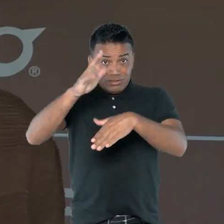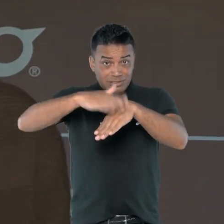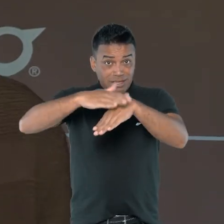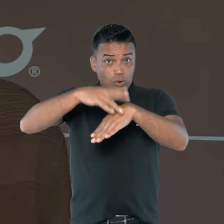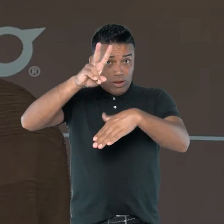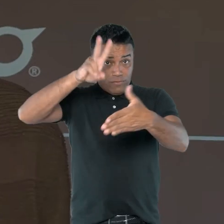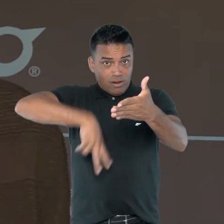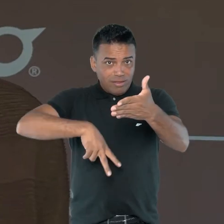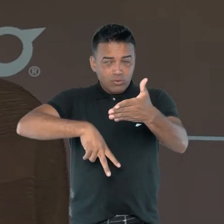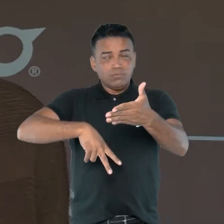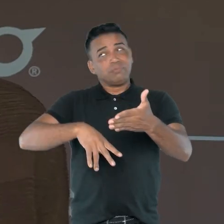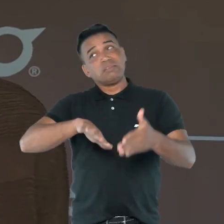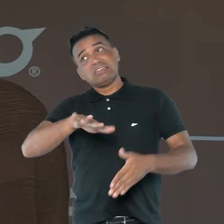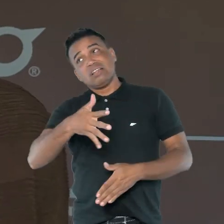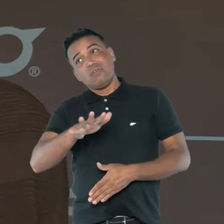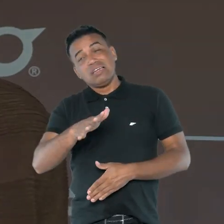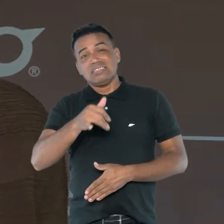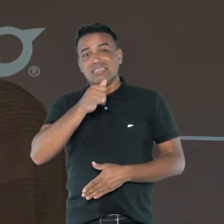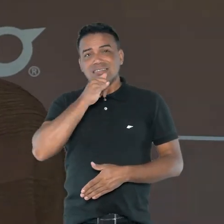livro,